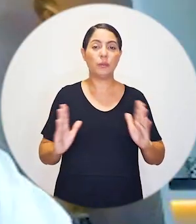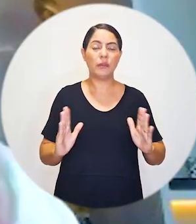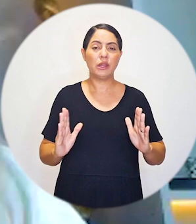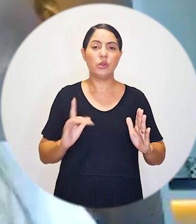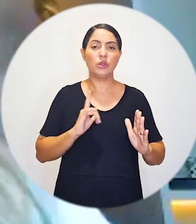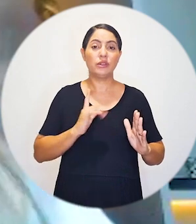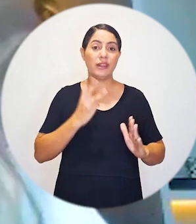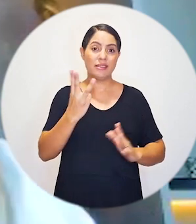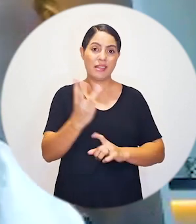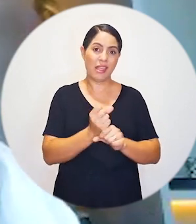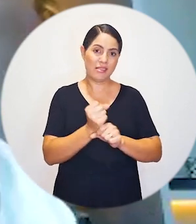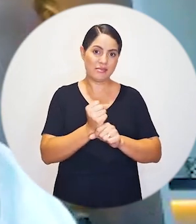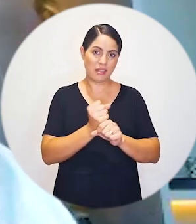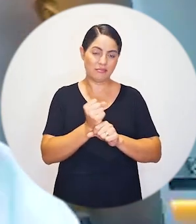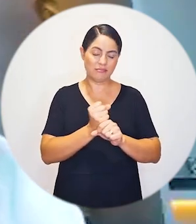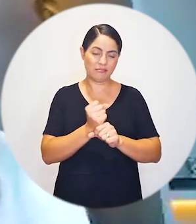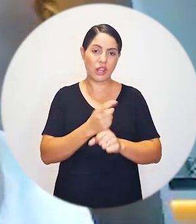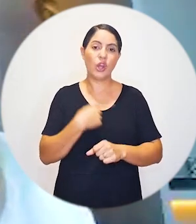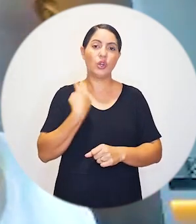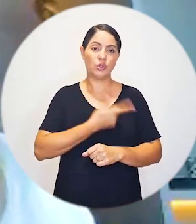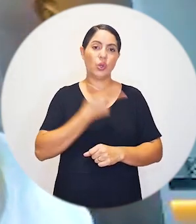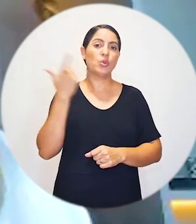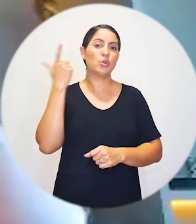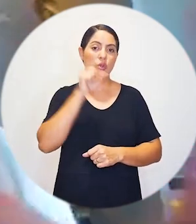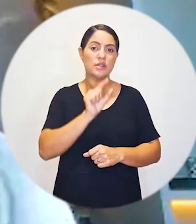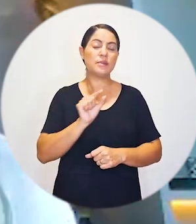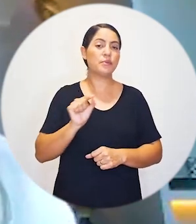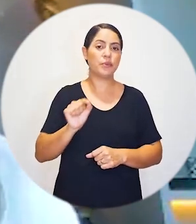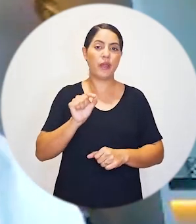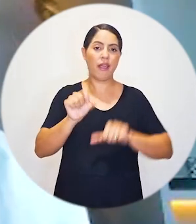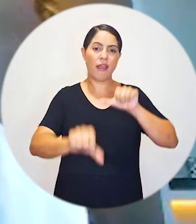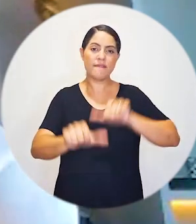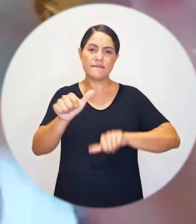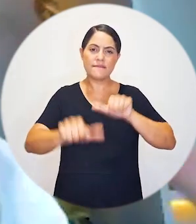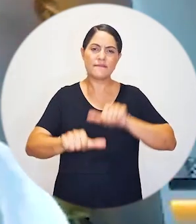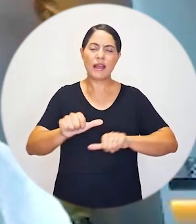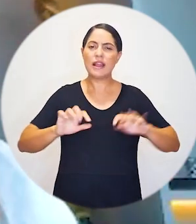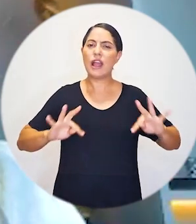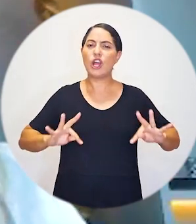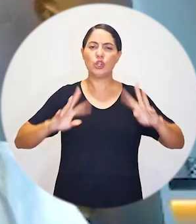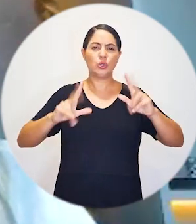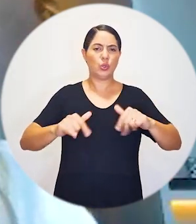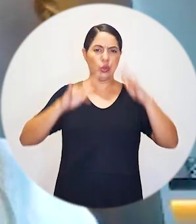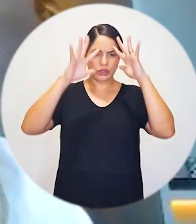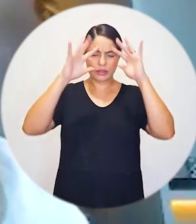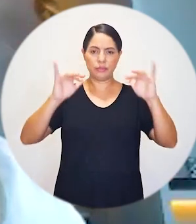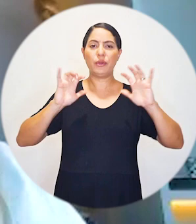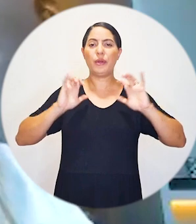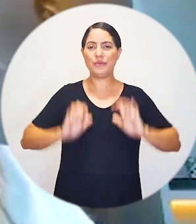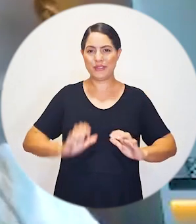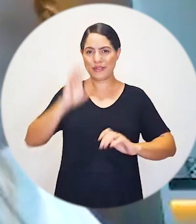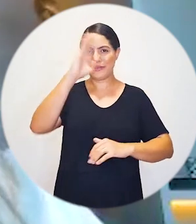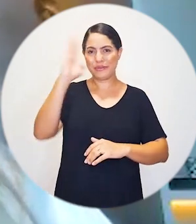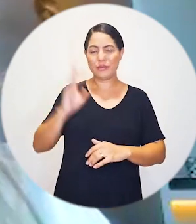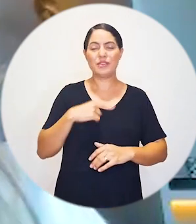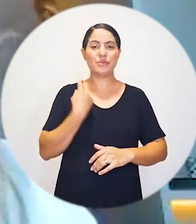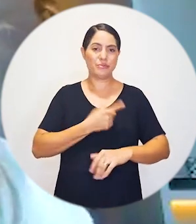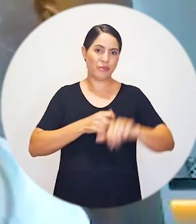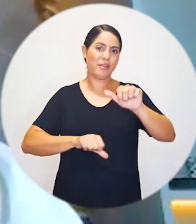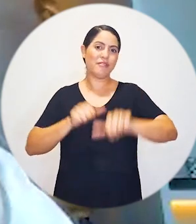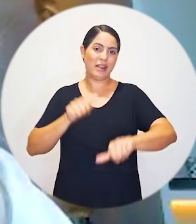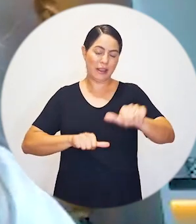assim, de 3 anos, a gente conseguiu avaliar, né, todos os tribunais de éticas do Brasil